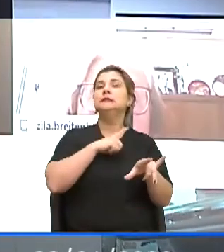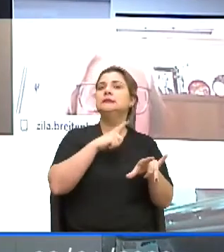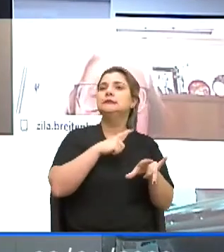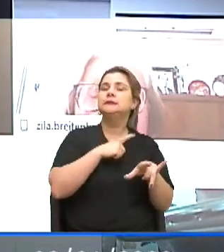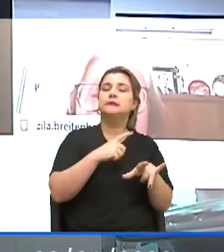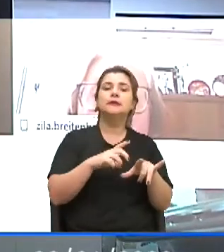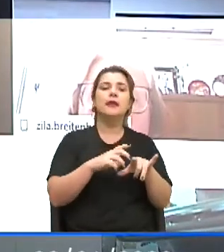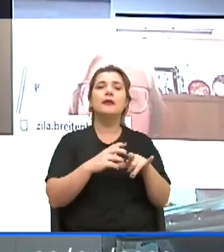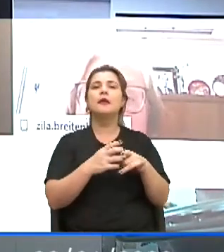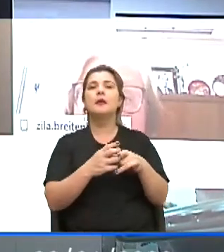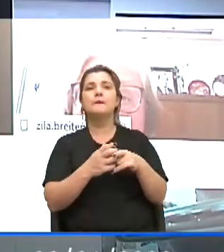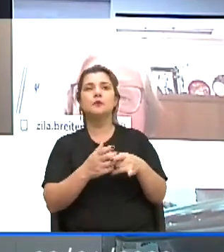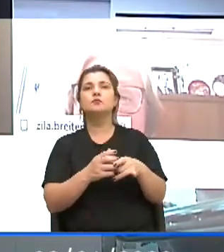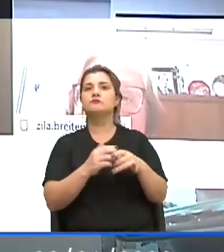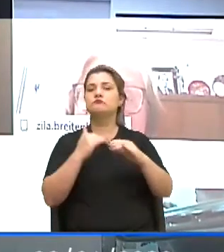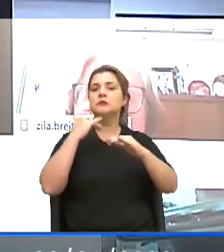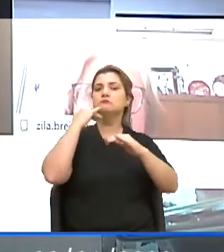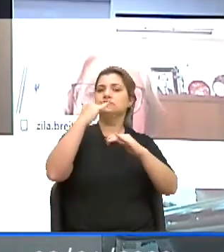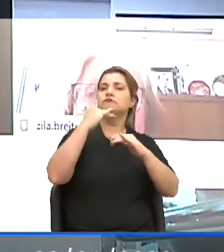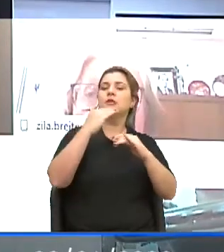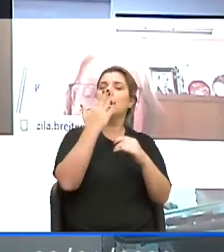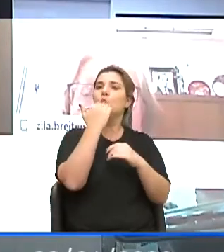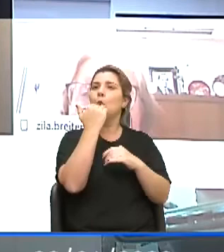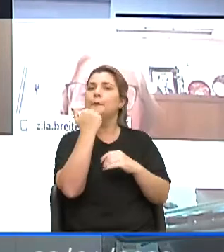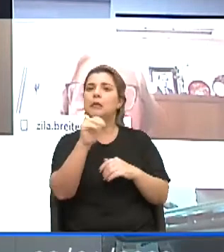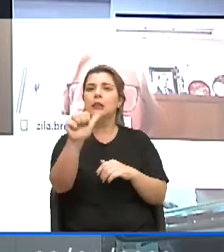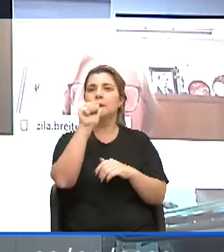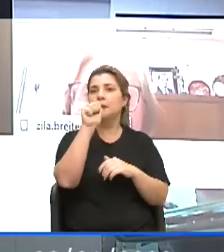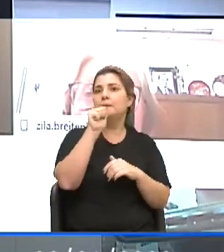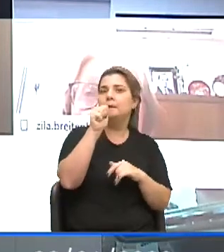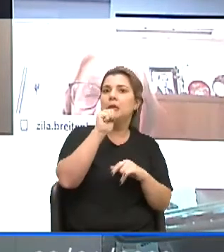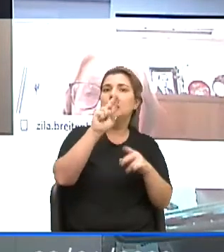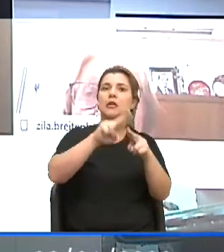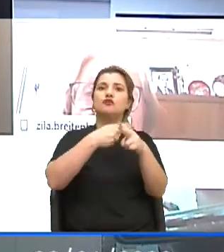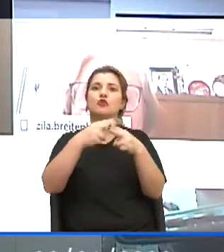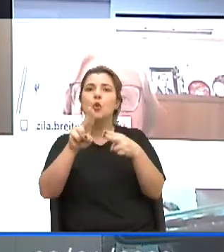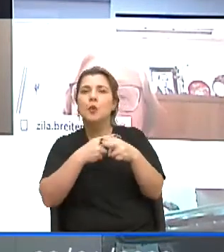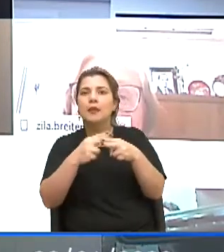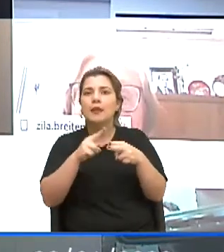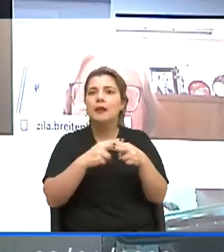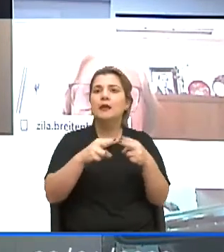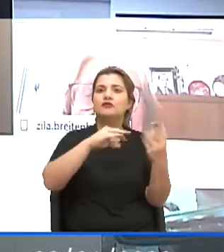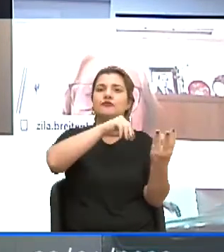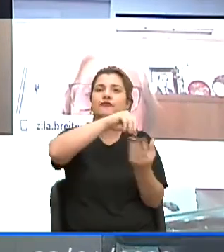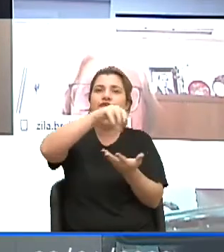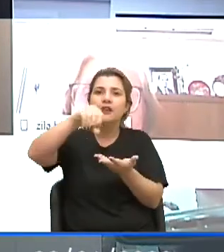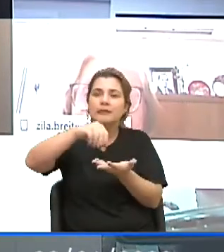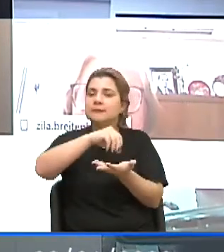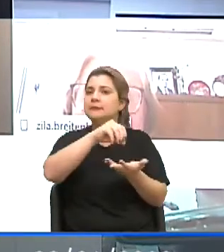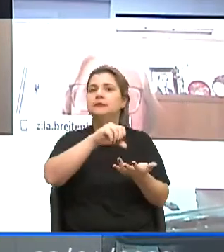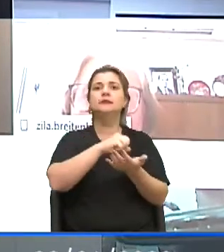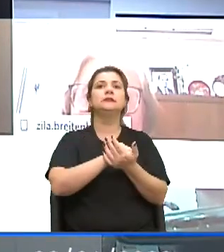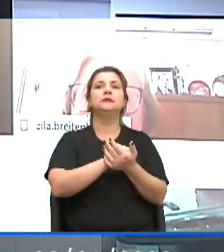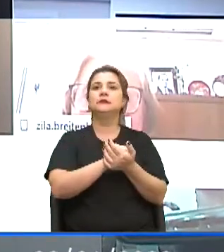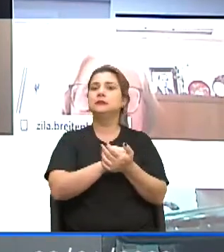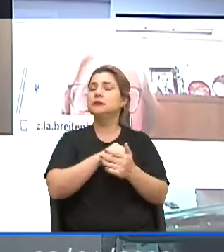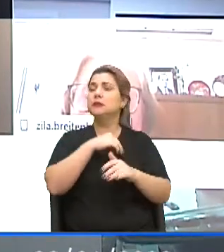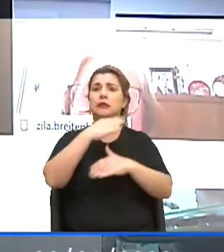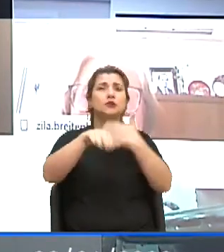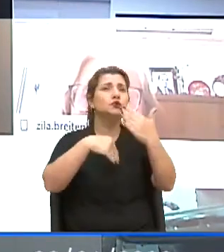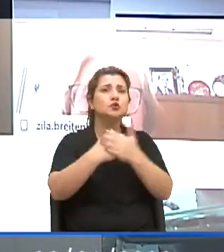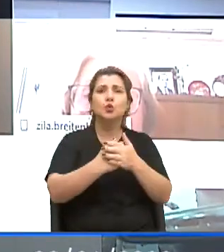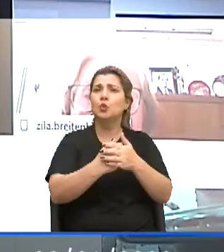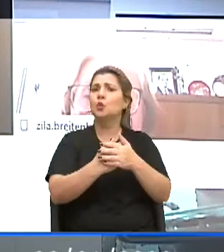temos a cadeia da bebida, bala, chocolate, né? O setor de moinhos, de farinha, que estão todos funcionando. A nossa cadeia produtiva do